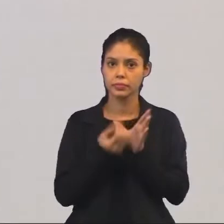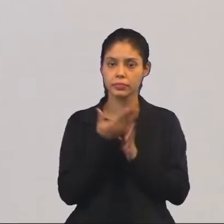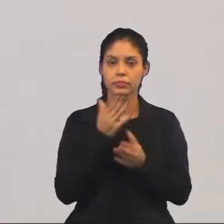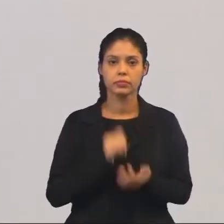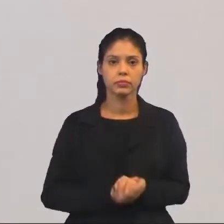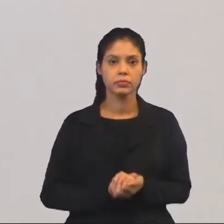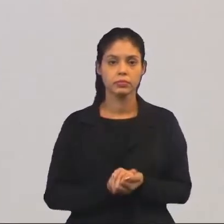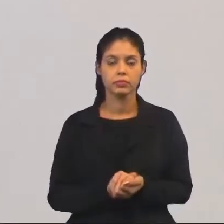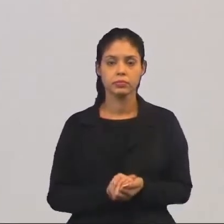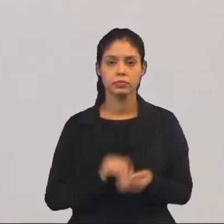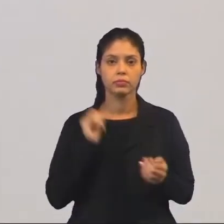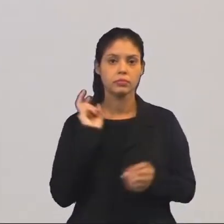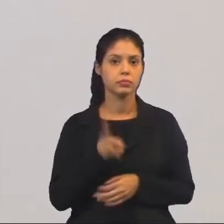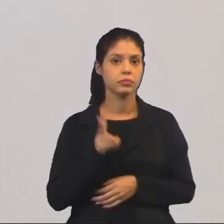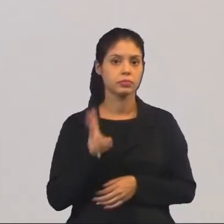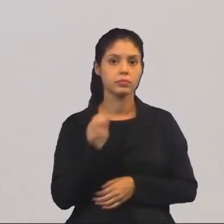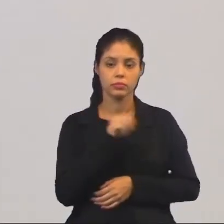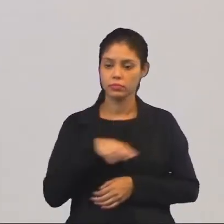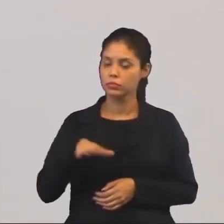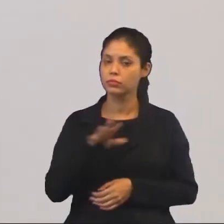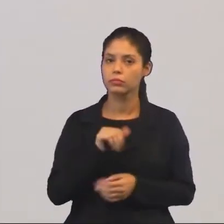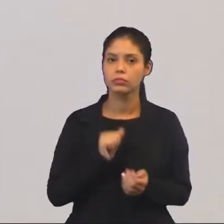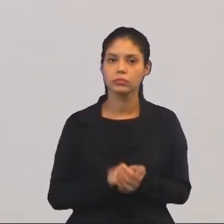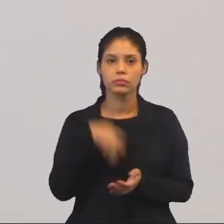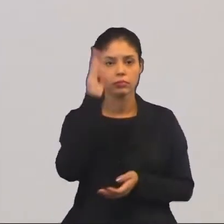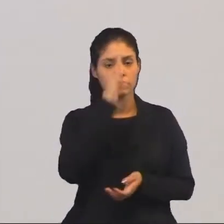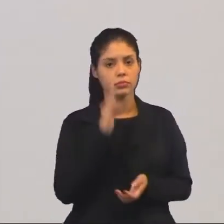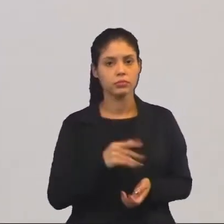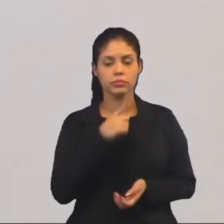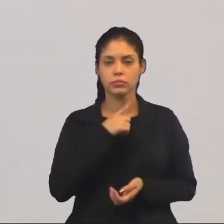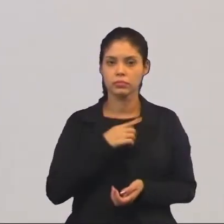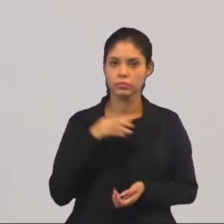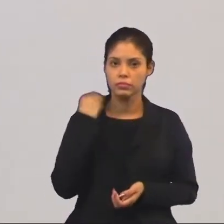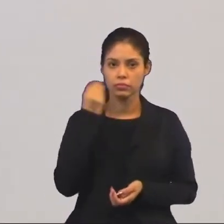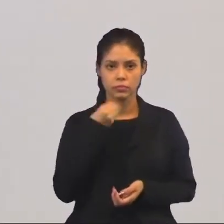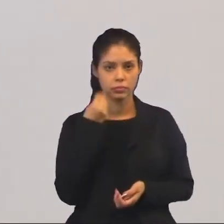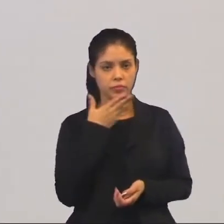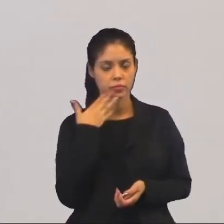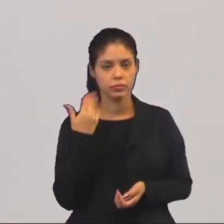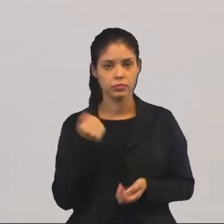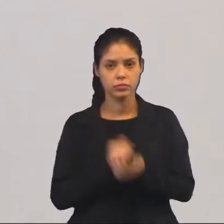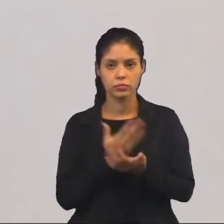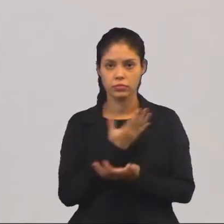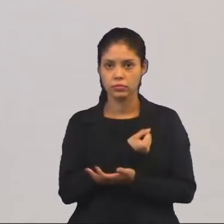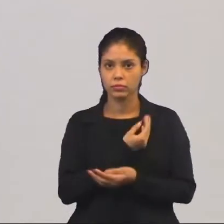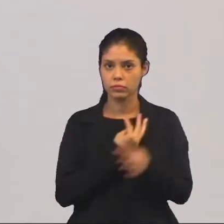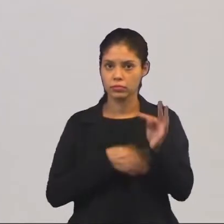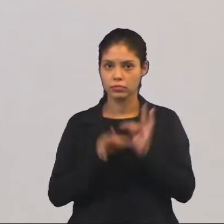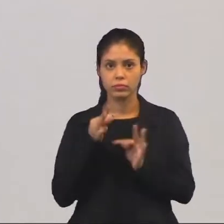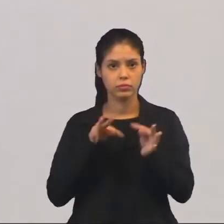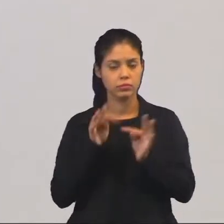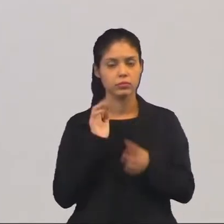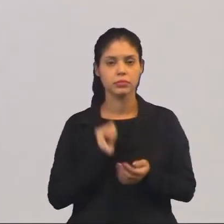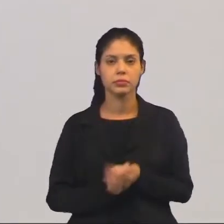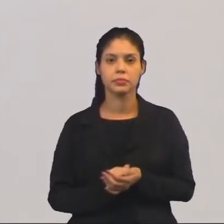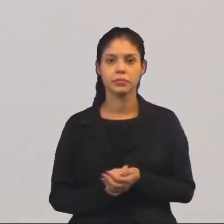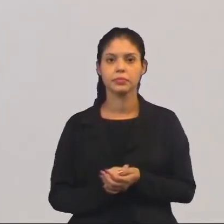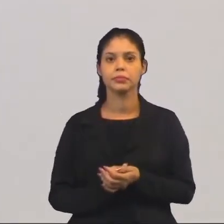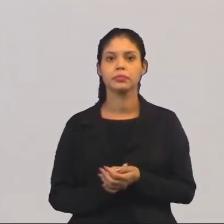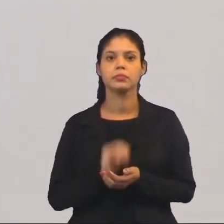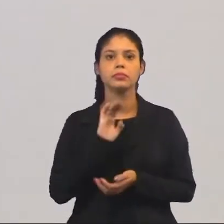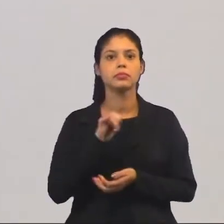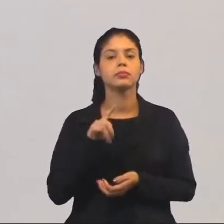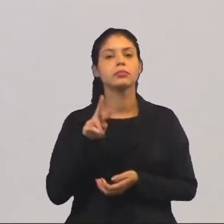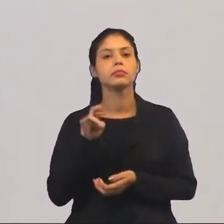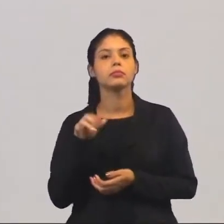numa mesma área. E isso o Brasil tem se especializado graças às inúmeras tecnologias por meio da